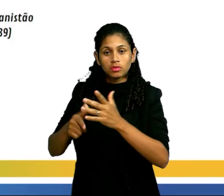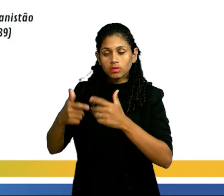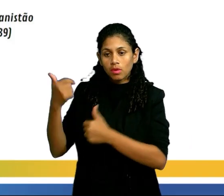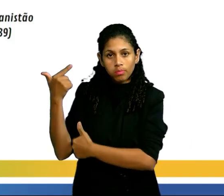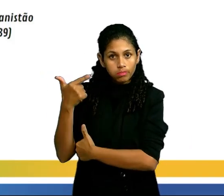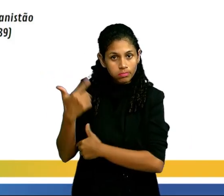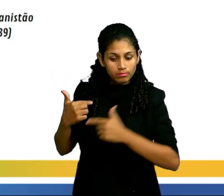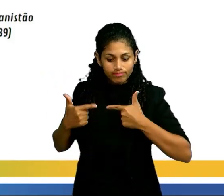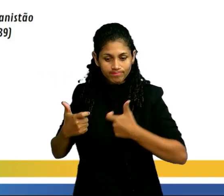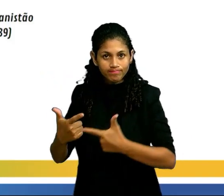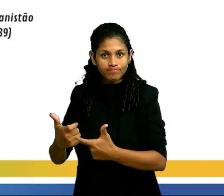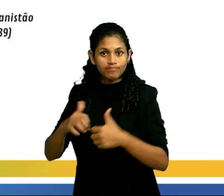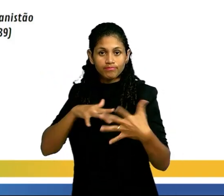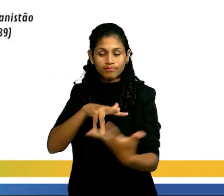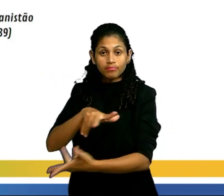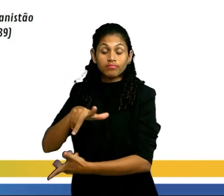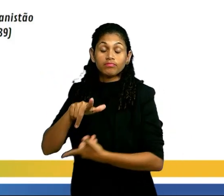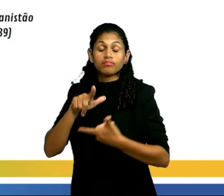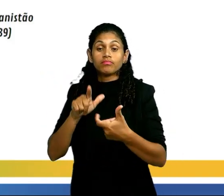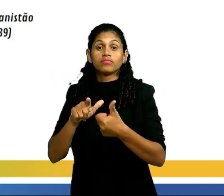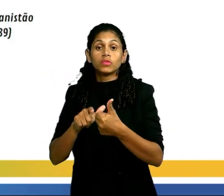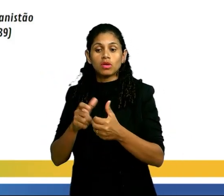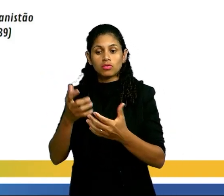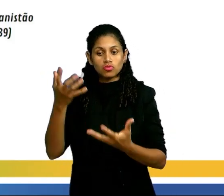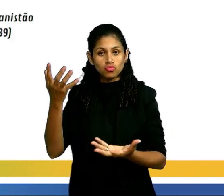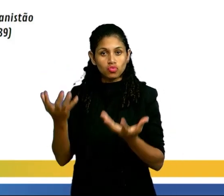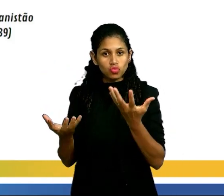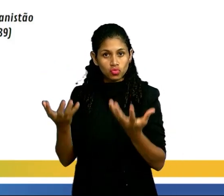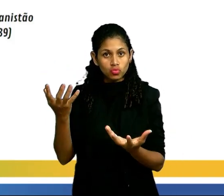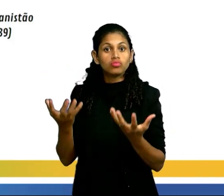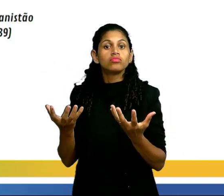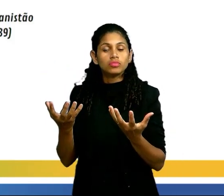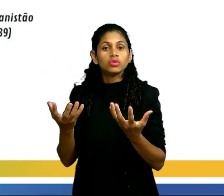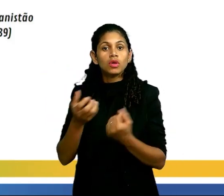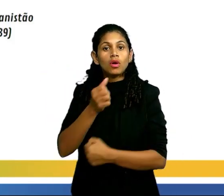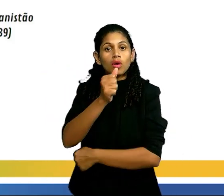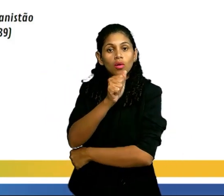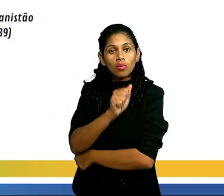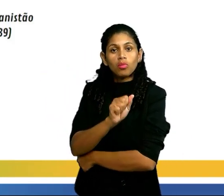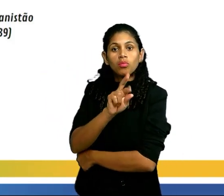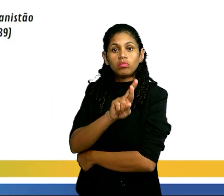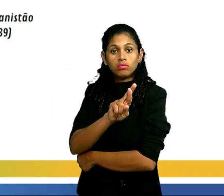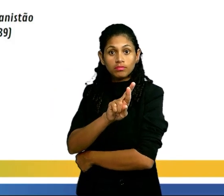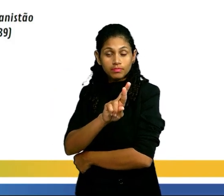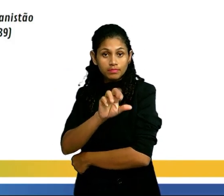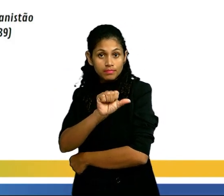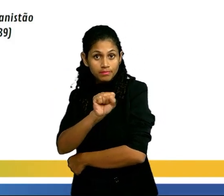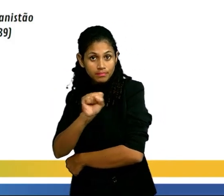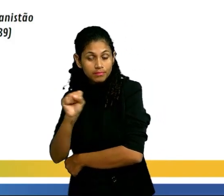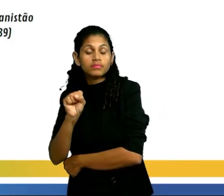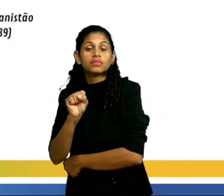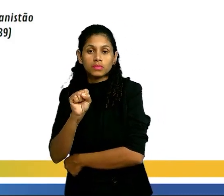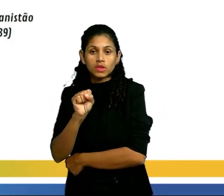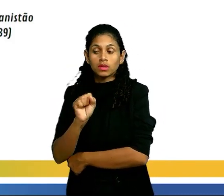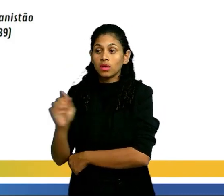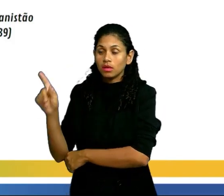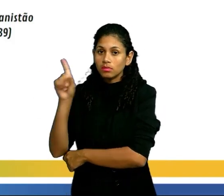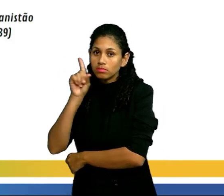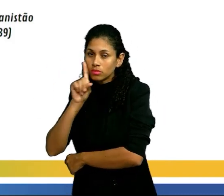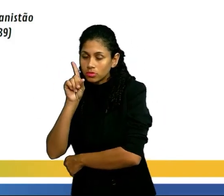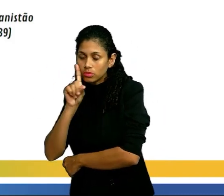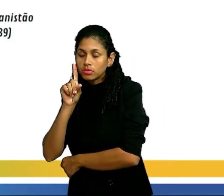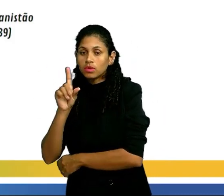as grandes potências vencedoras da guerra, né? União Soviética e Estados Unidos, que lideraram